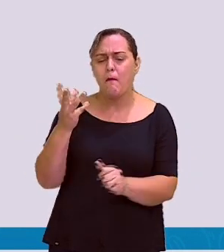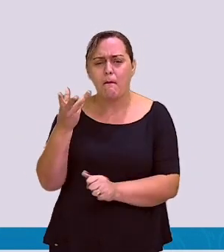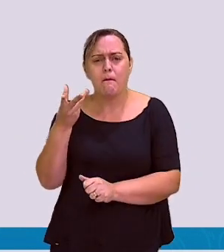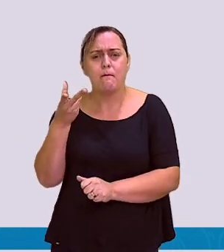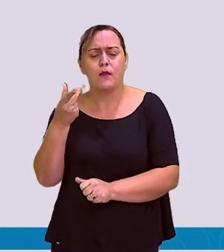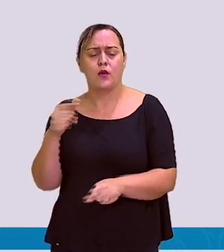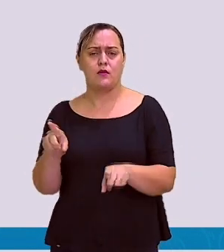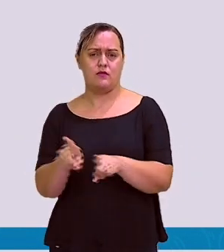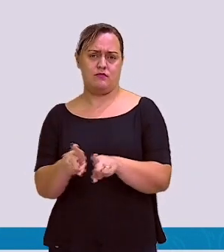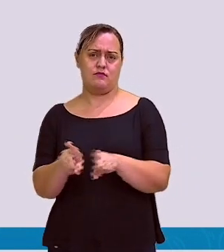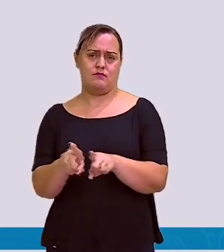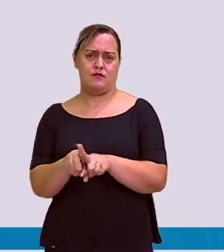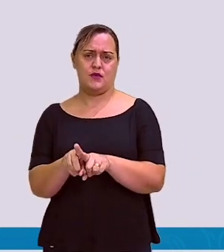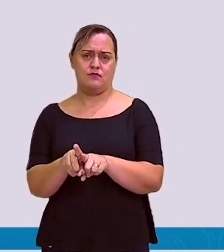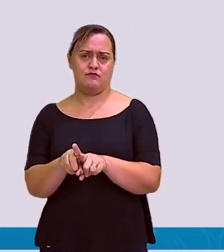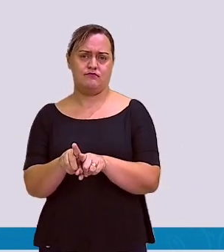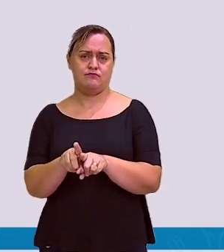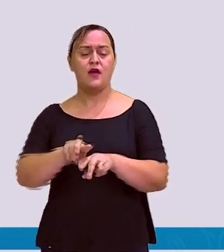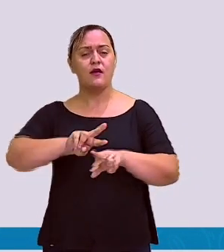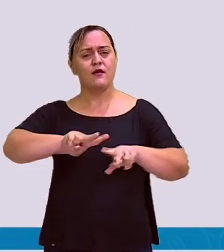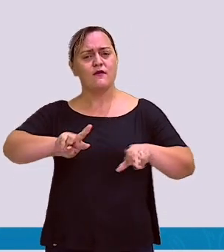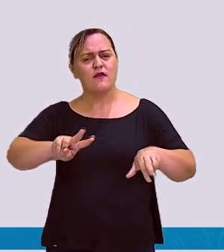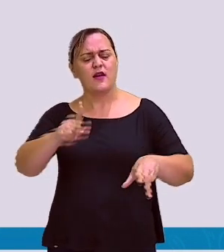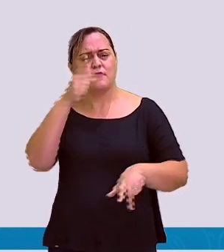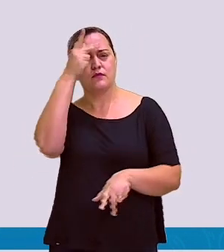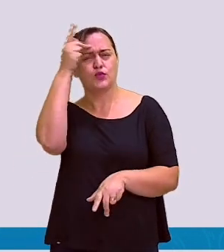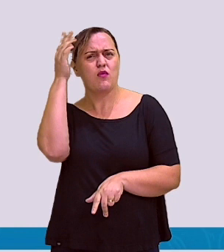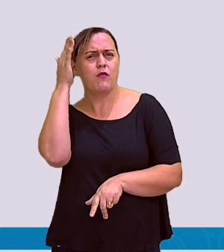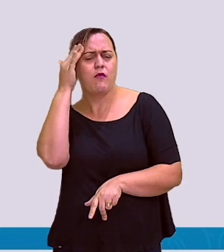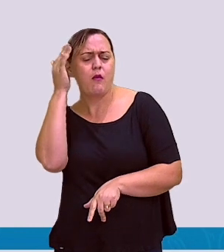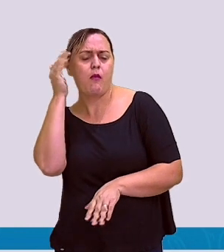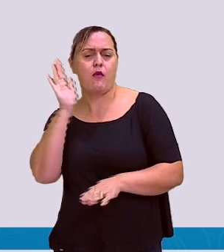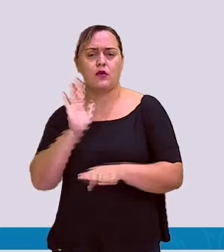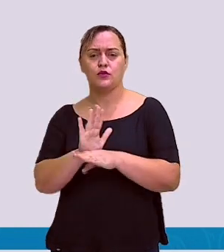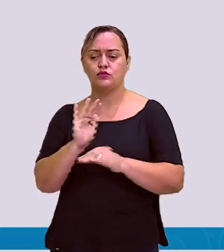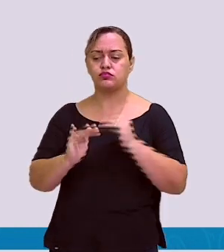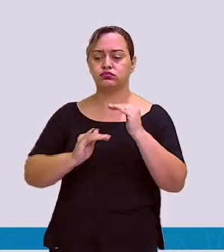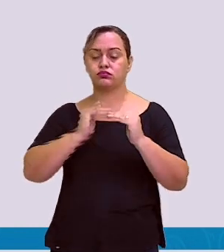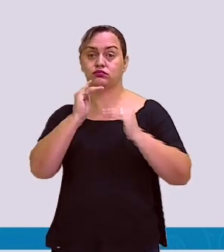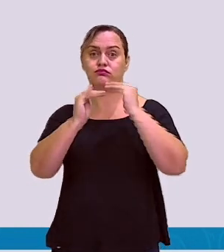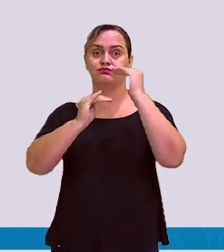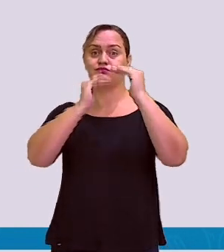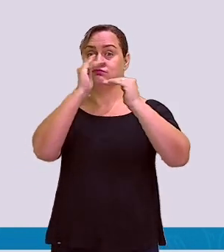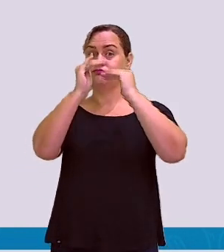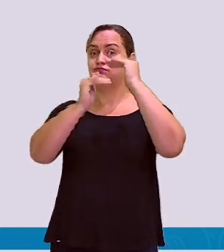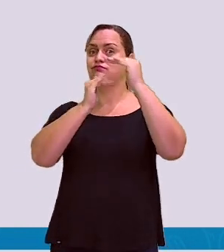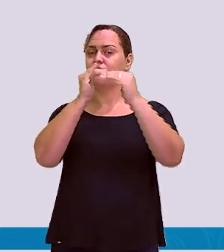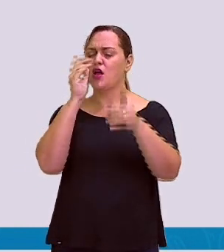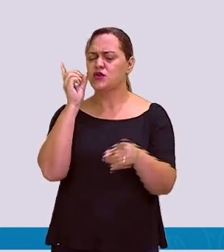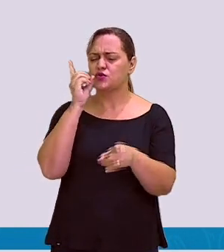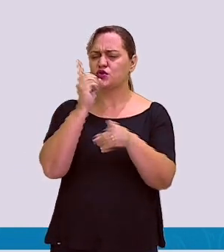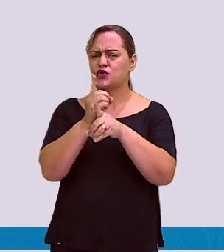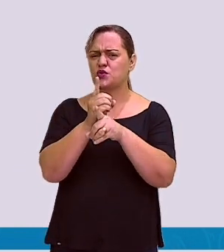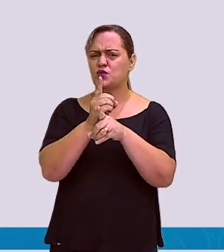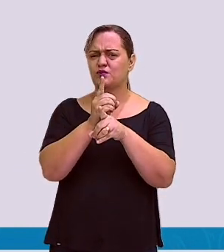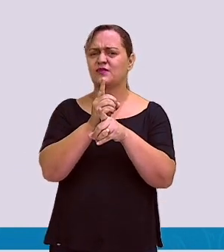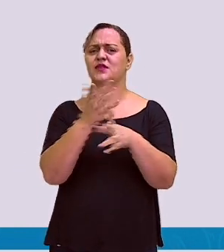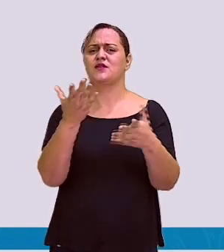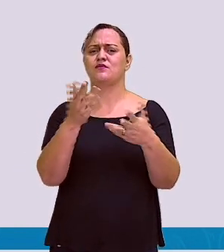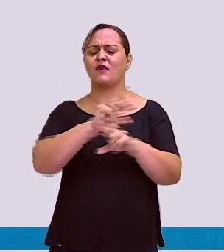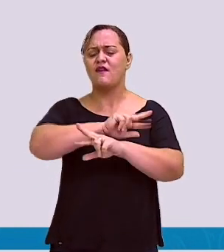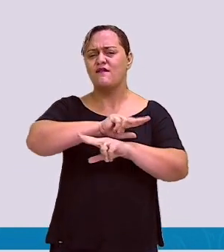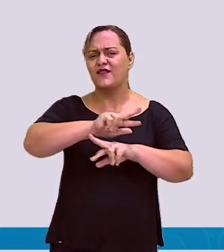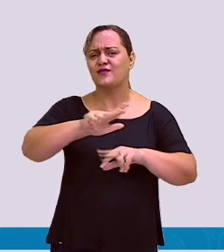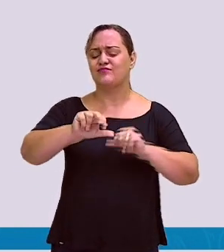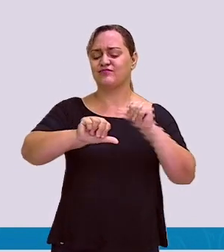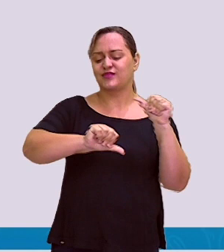nomes de artistas que foram importantes para a sua evolução. Esses artistas fizeram descobertas que